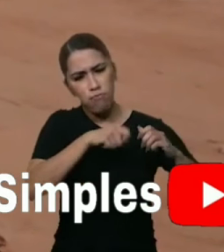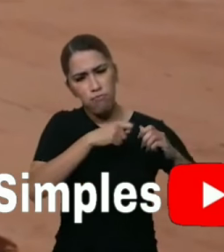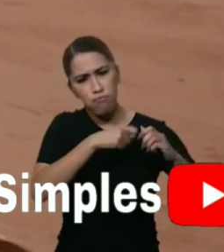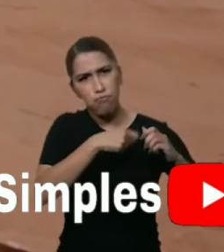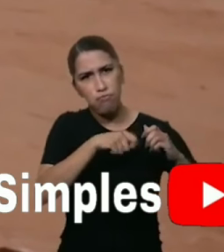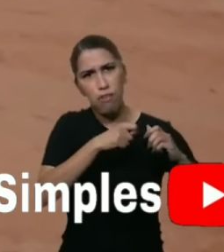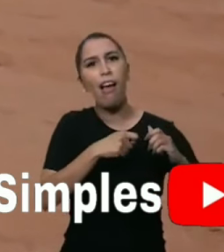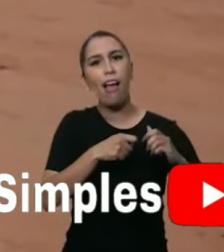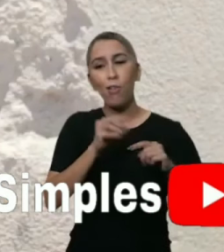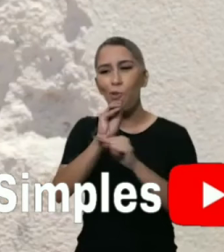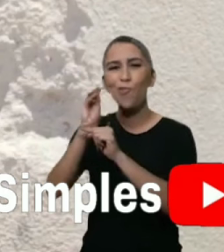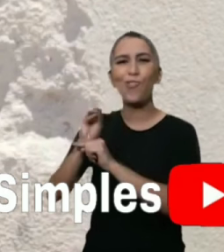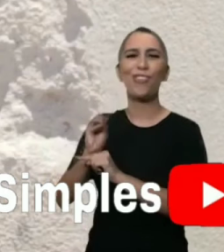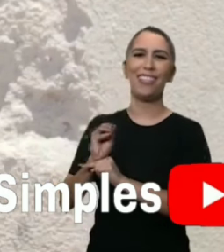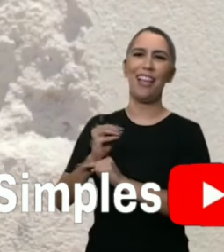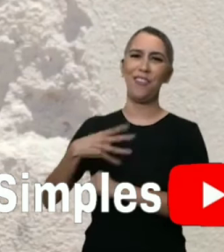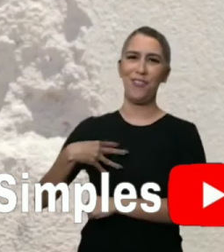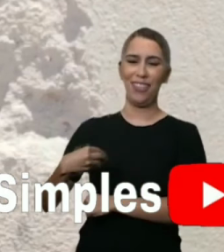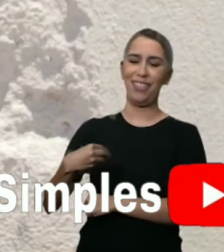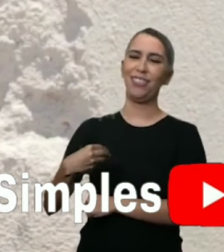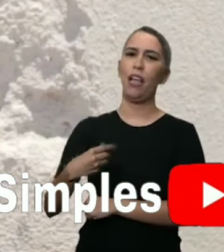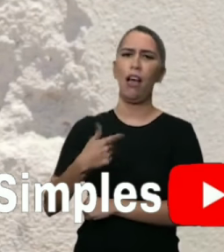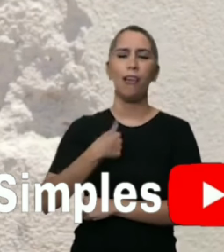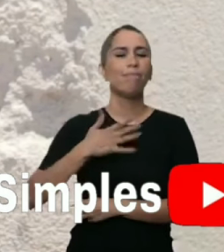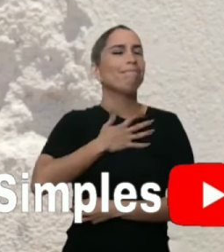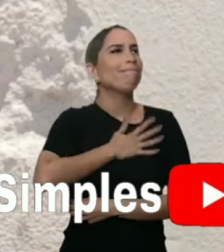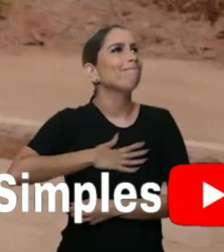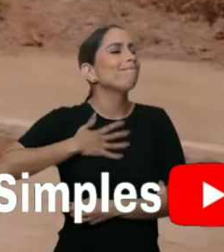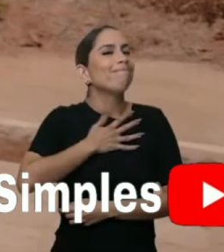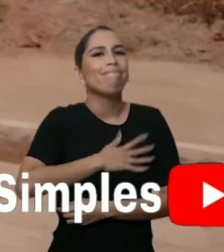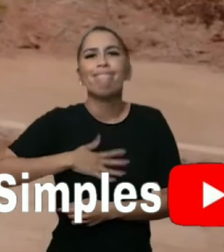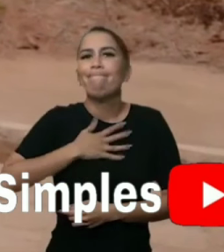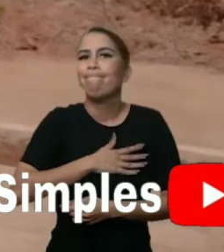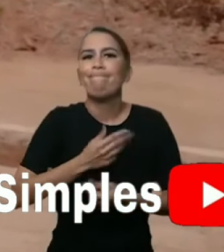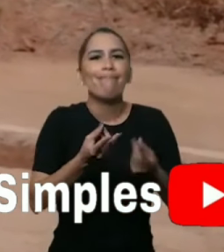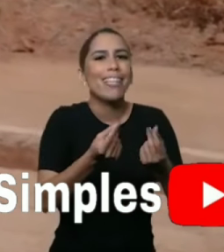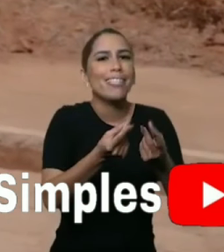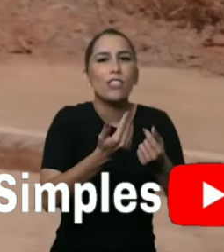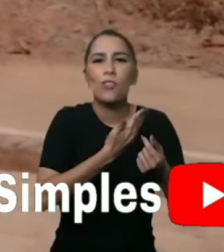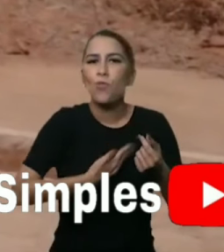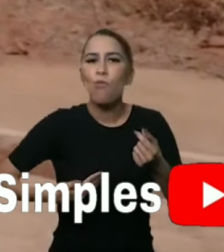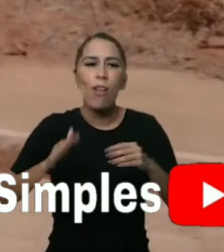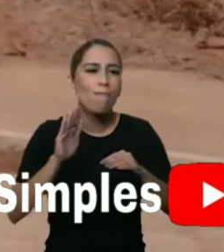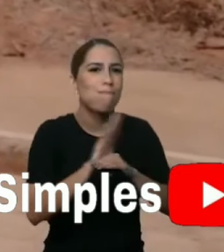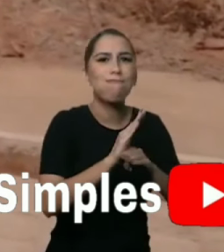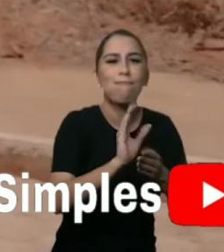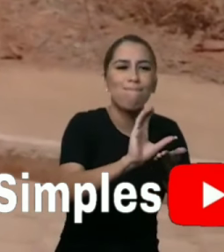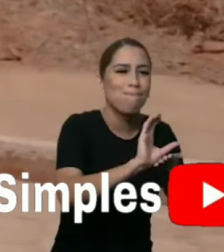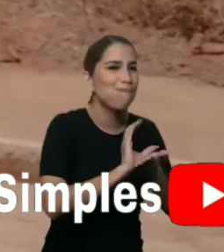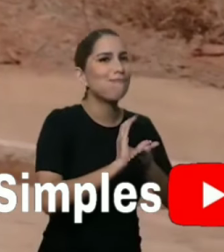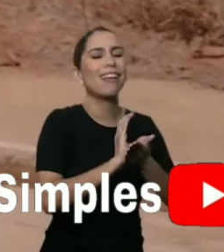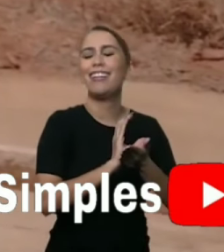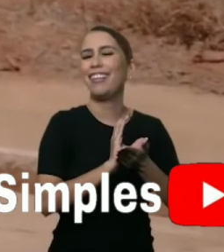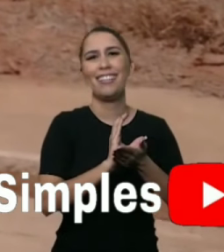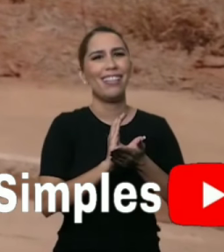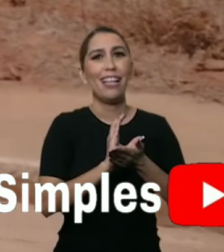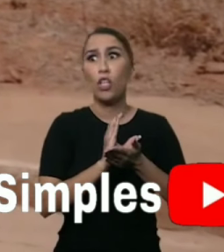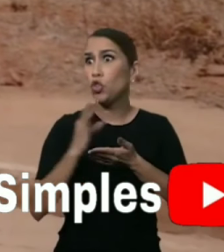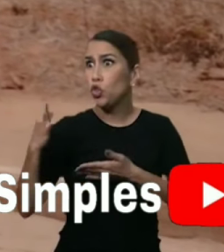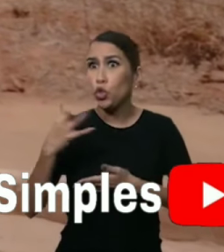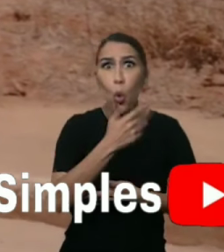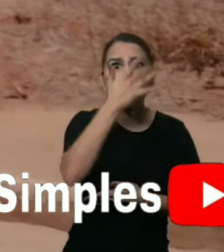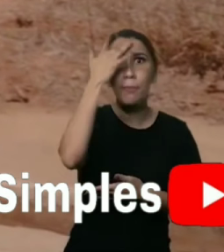Tô satisfeito demais pelo esse auxílio que veio, não é? E todo mundo participou, todo mundo foi ajudado.